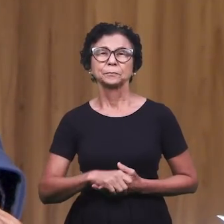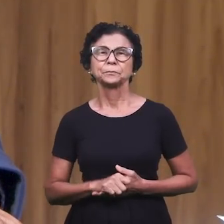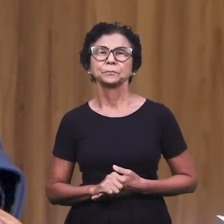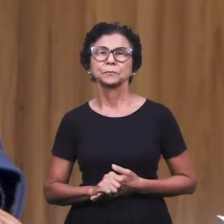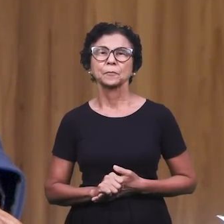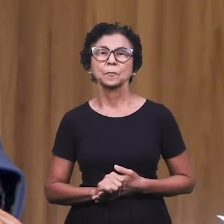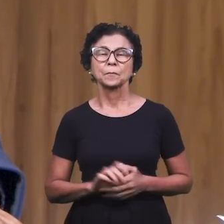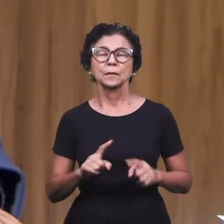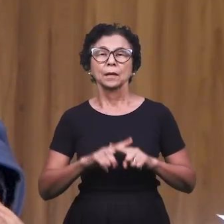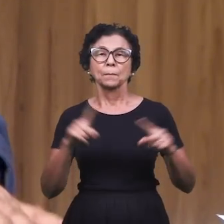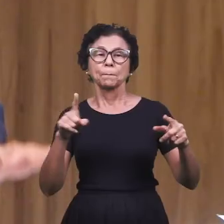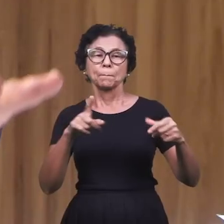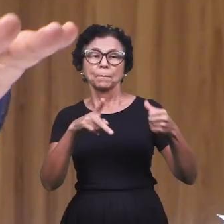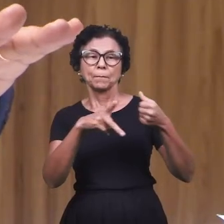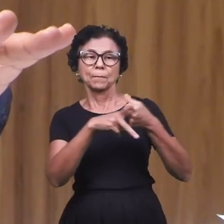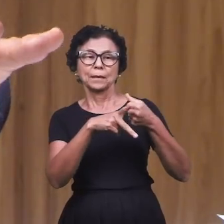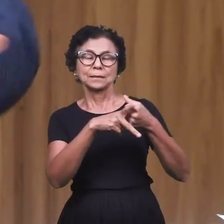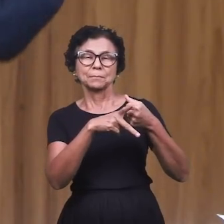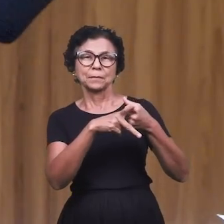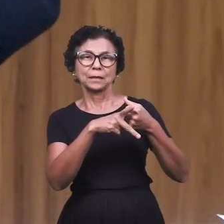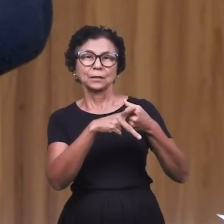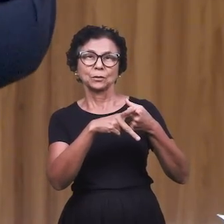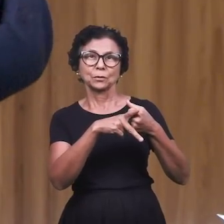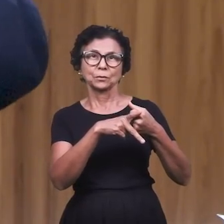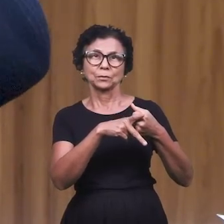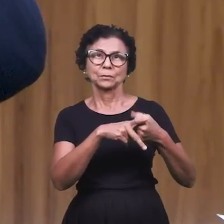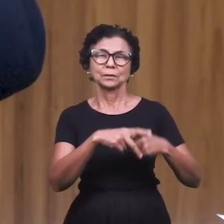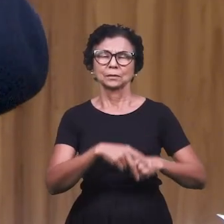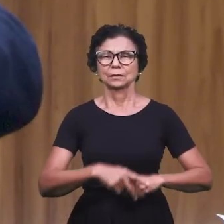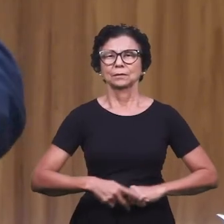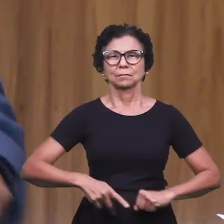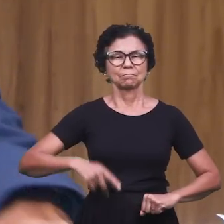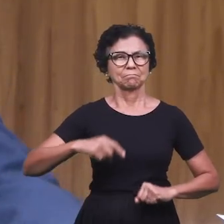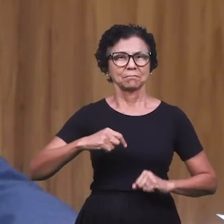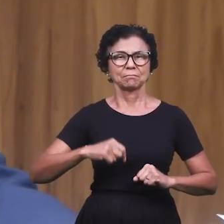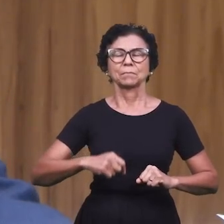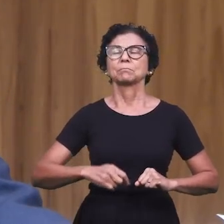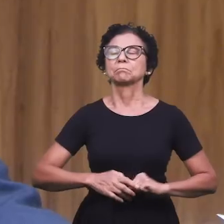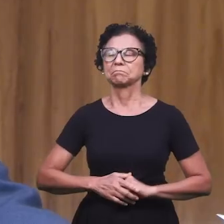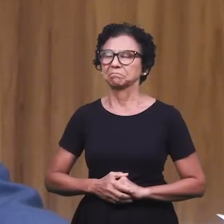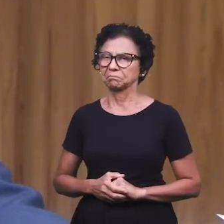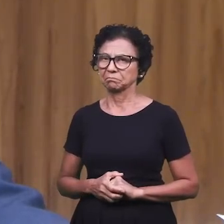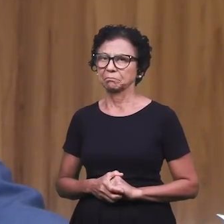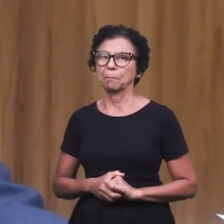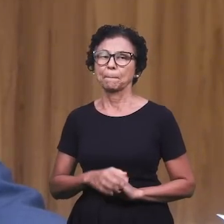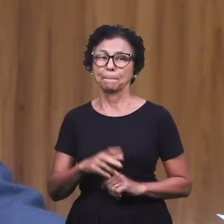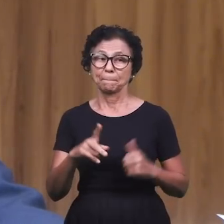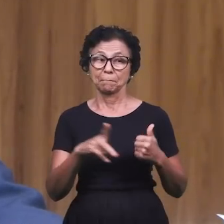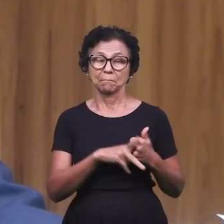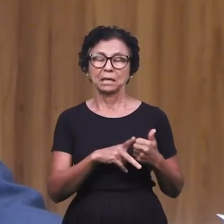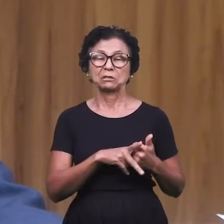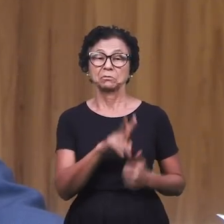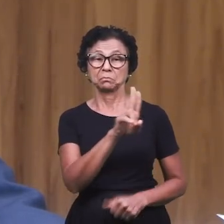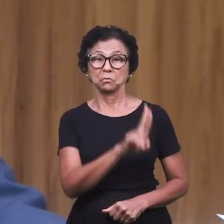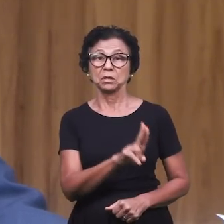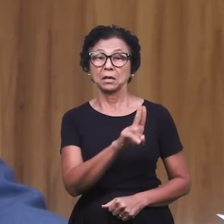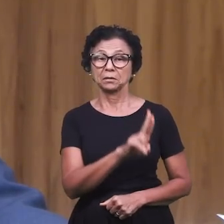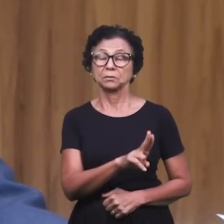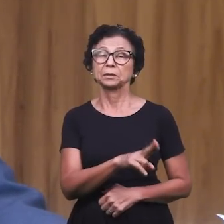Pedro ofuscou ali o André quase não aparece. Pedro que foi um destaque grande durante todo aquele momento do Evangelho,